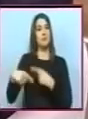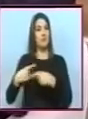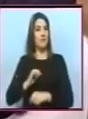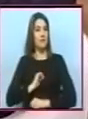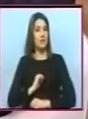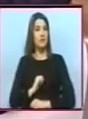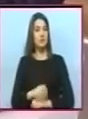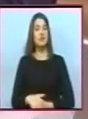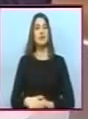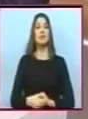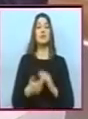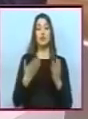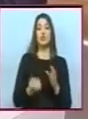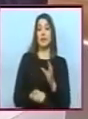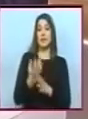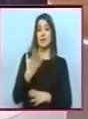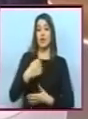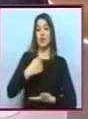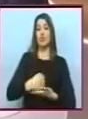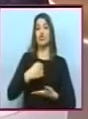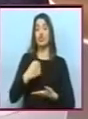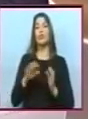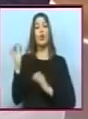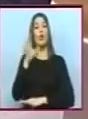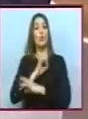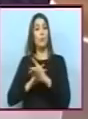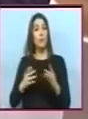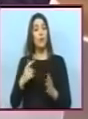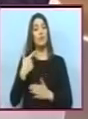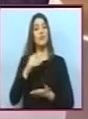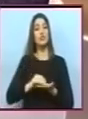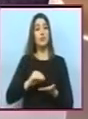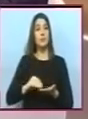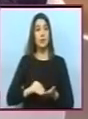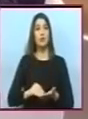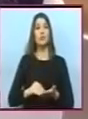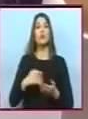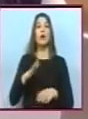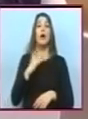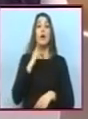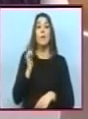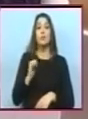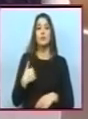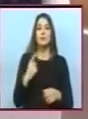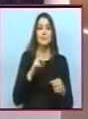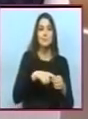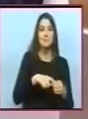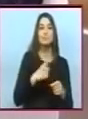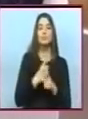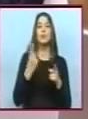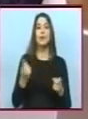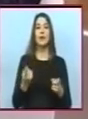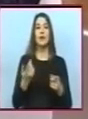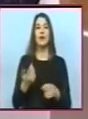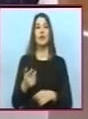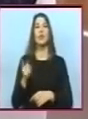estivemos na criação do Registro Europeu de Testamentos desde a primeira hora. Não podemos concretizar em plena nossa adesão, precisamente porque